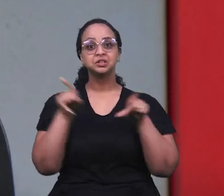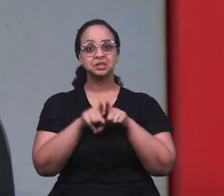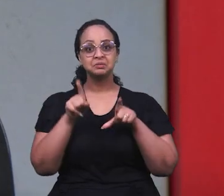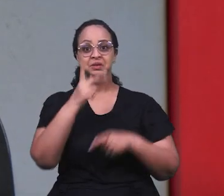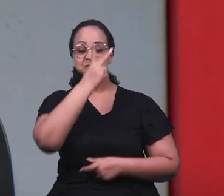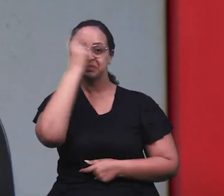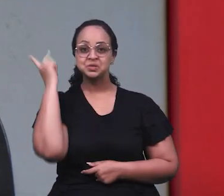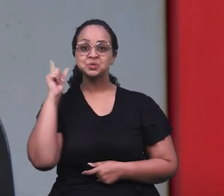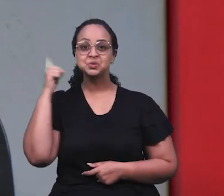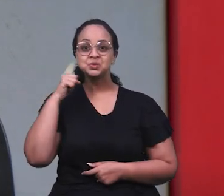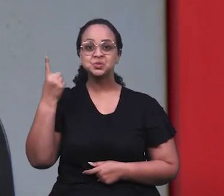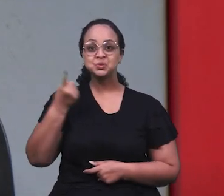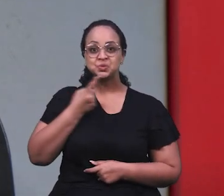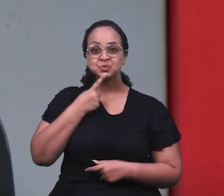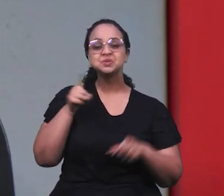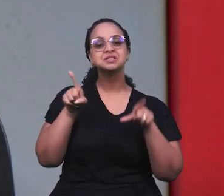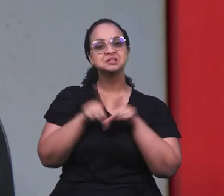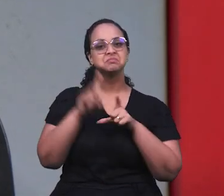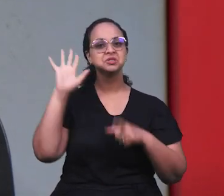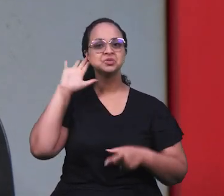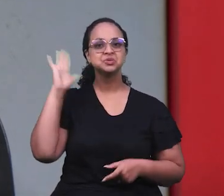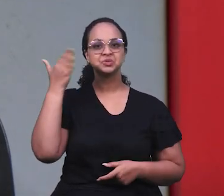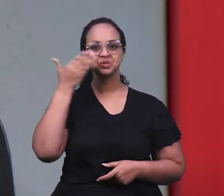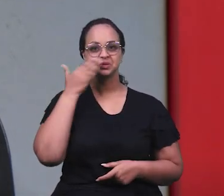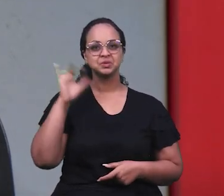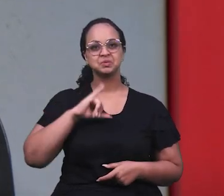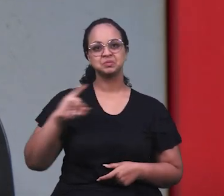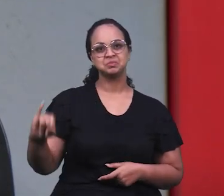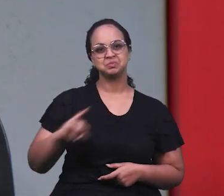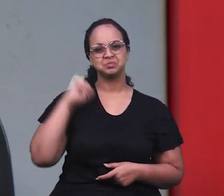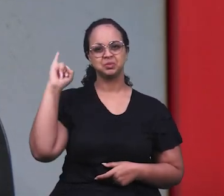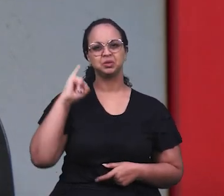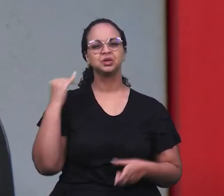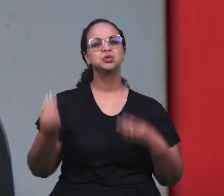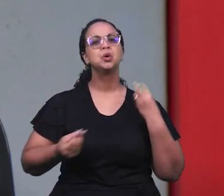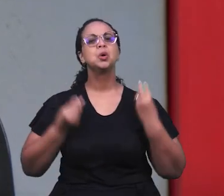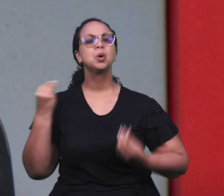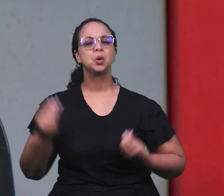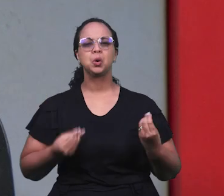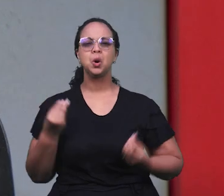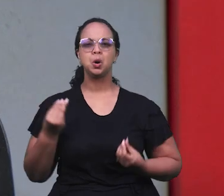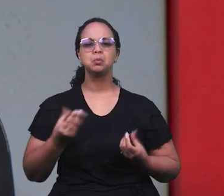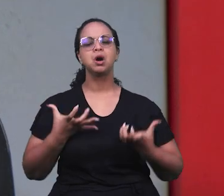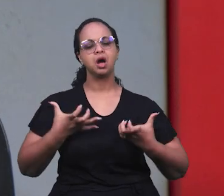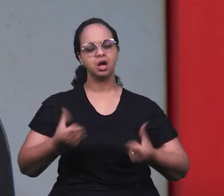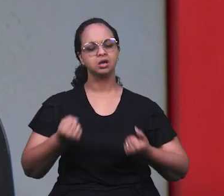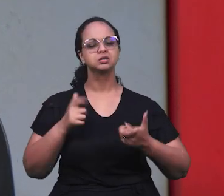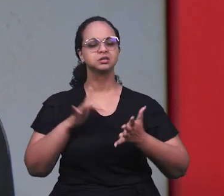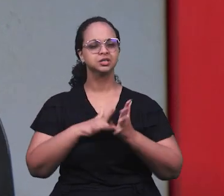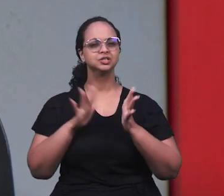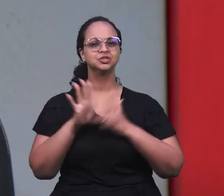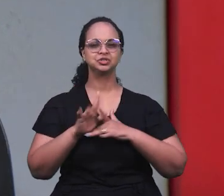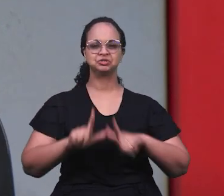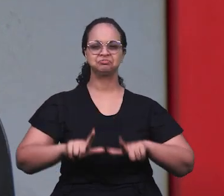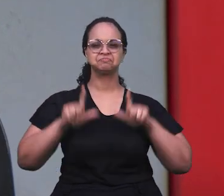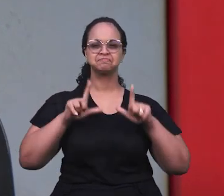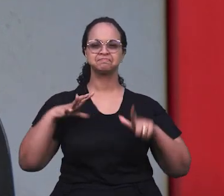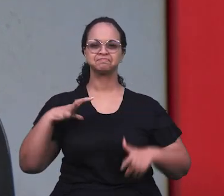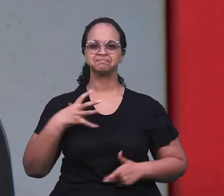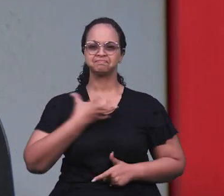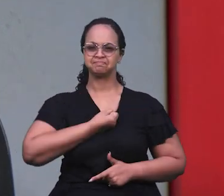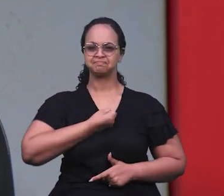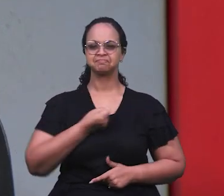para os nossos irmãos surdos e surdos cegos. Um momento tão importante de se declarar como o Senhor, nosso único